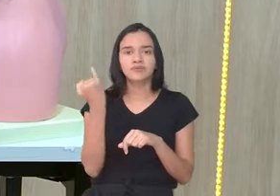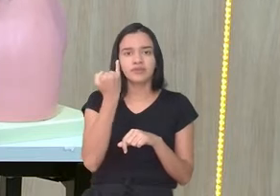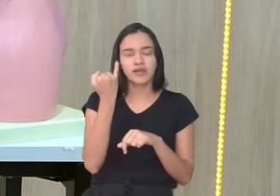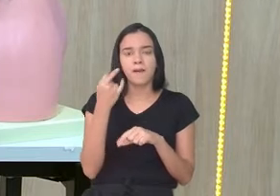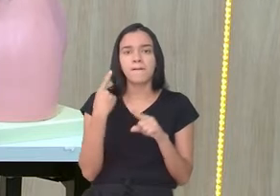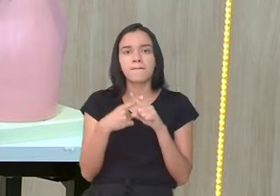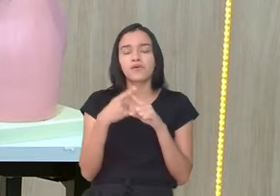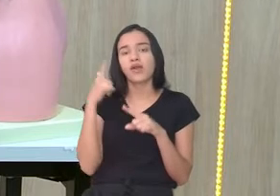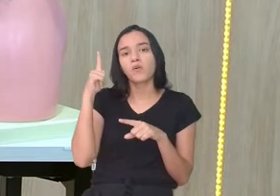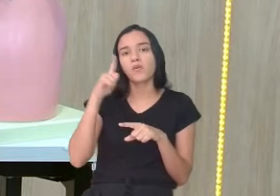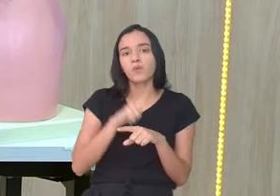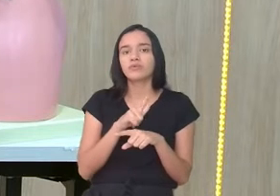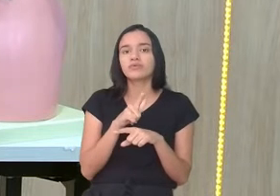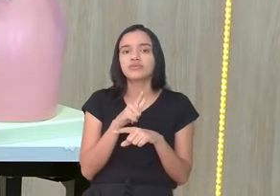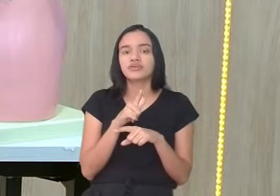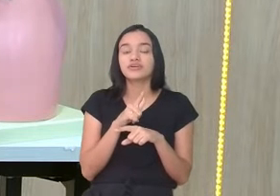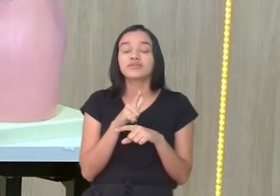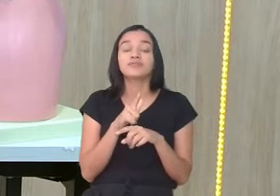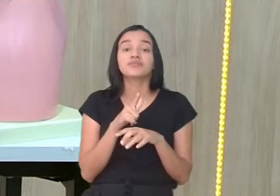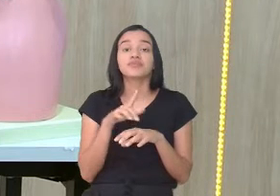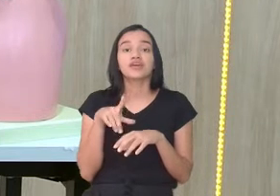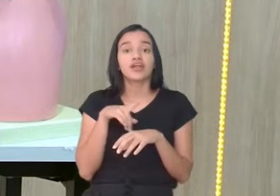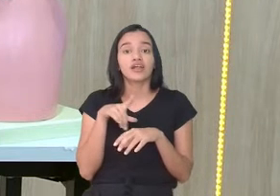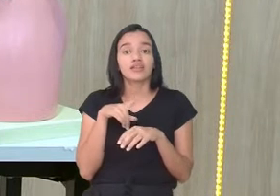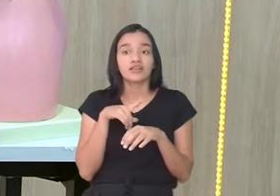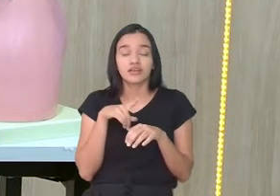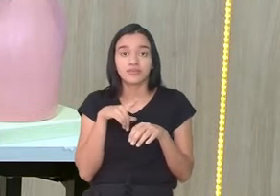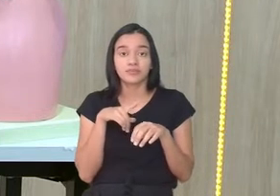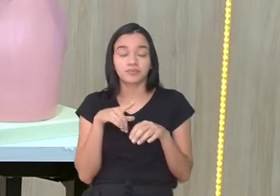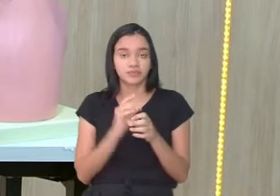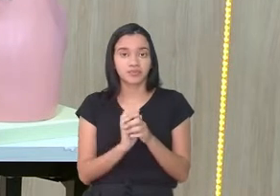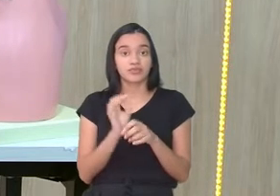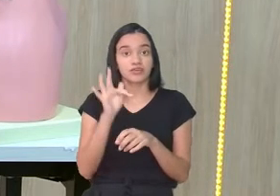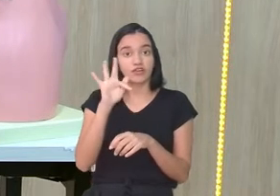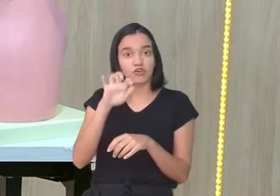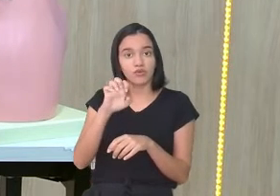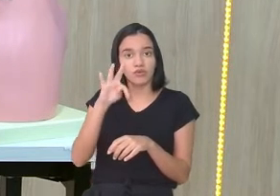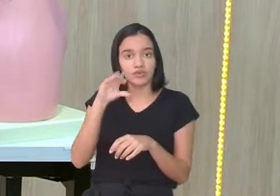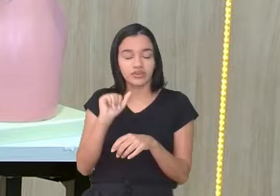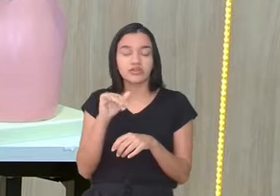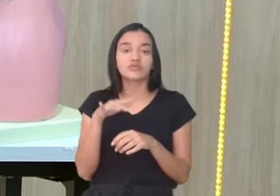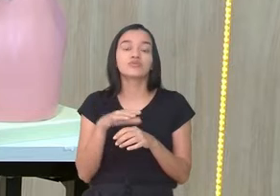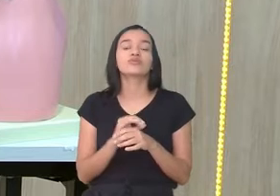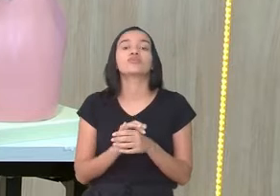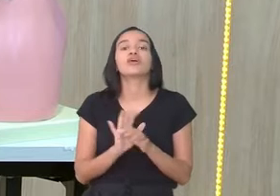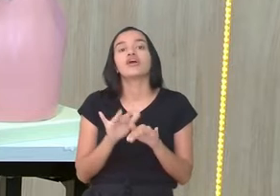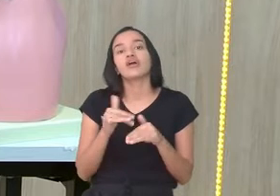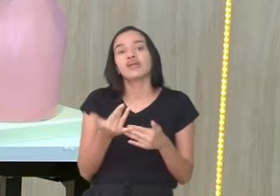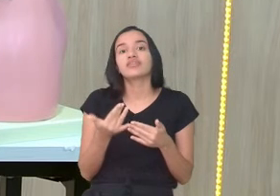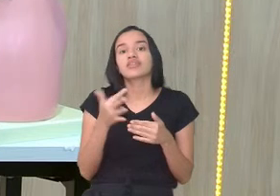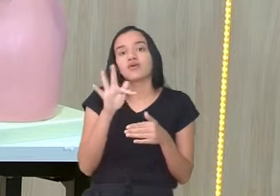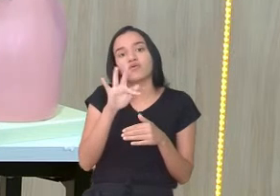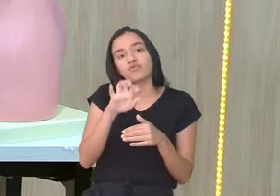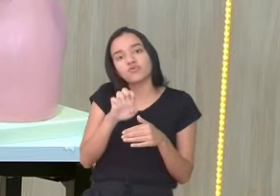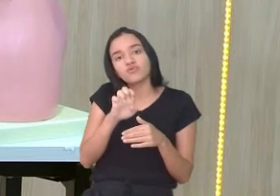que consegue acomodar o feto para que aconteça a reprodução das espécies. Então, o